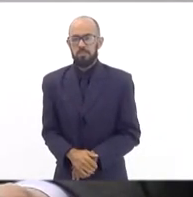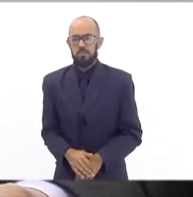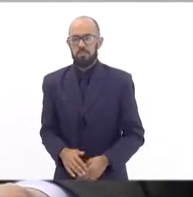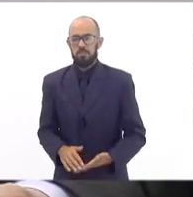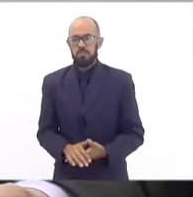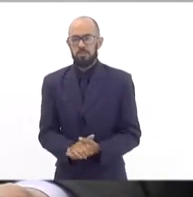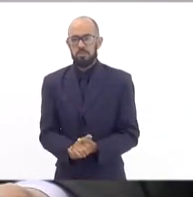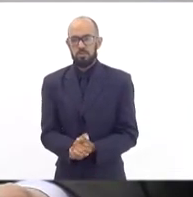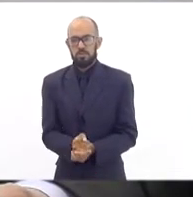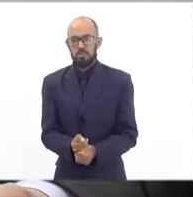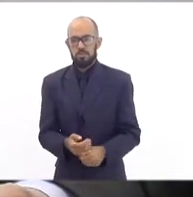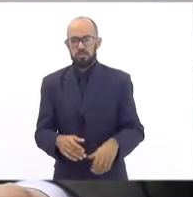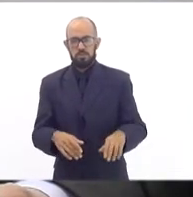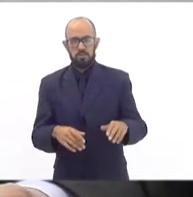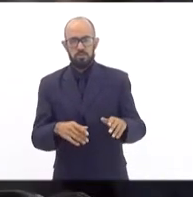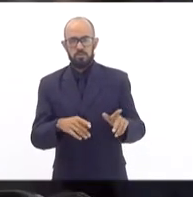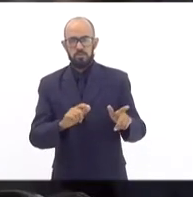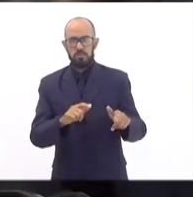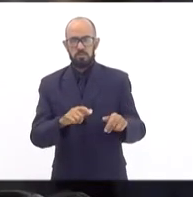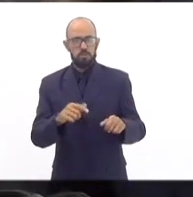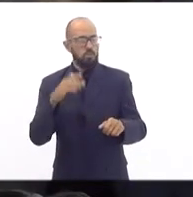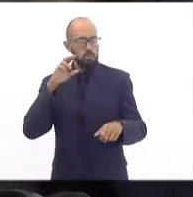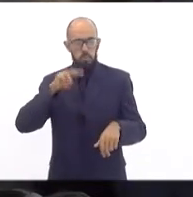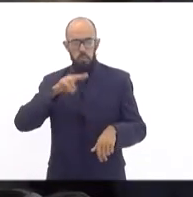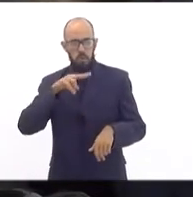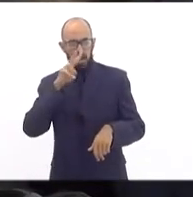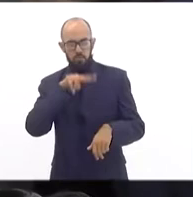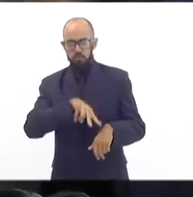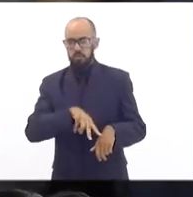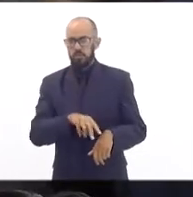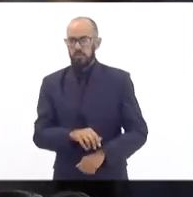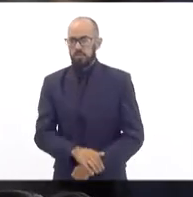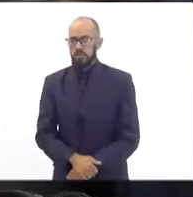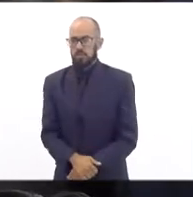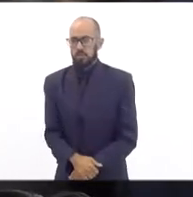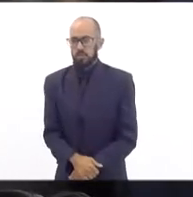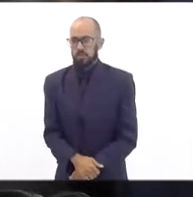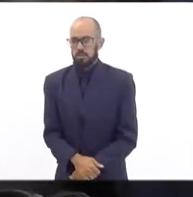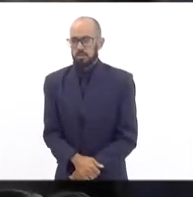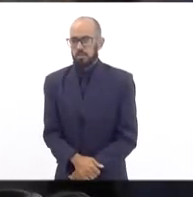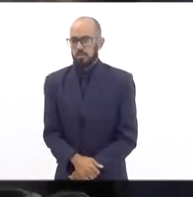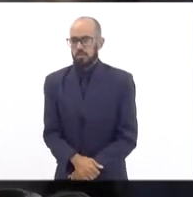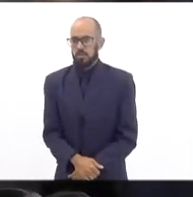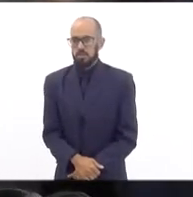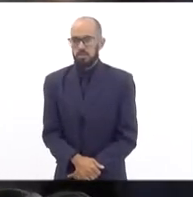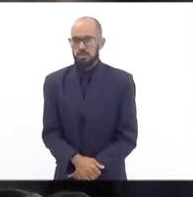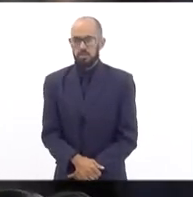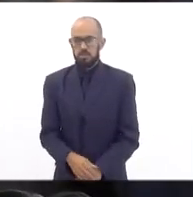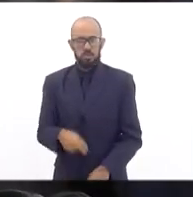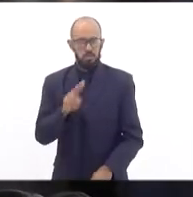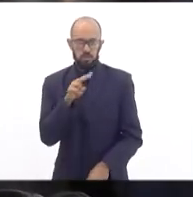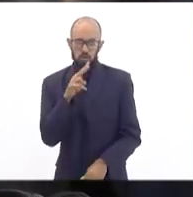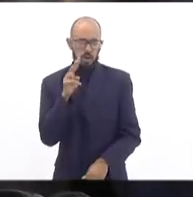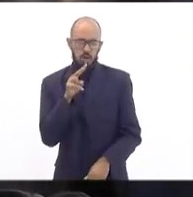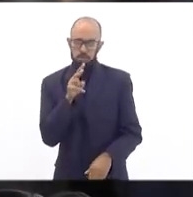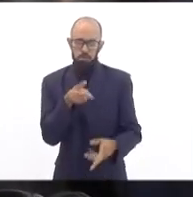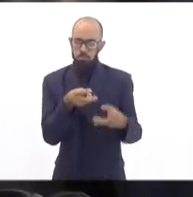fiscalização por parte da concessionária? Nunca vi. Nunca vi. Nunca presenciei. Entendi. Nunca